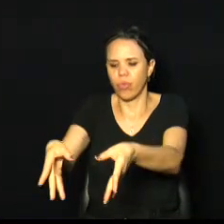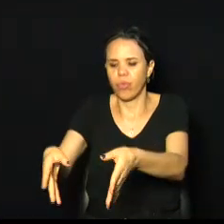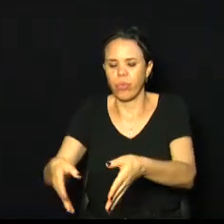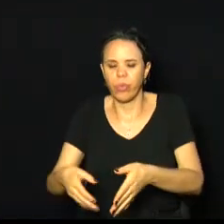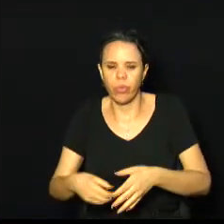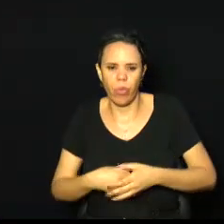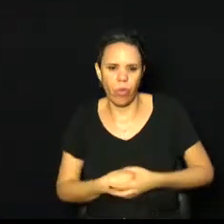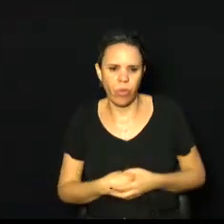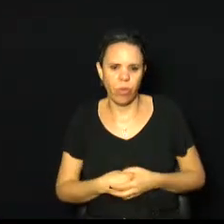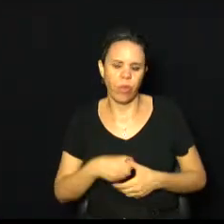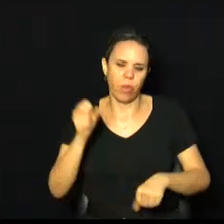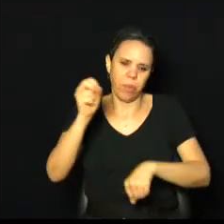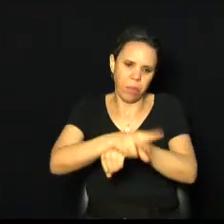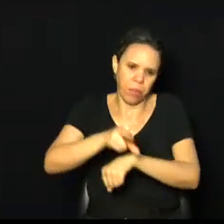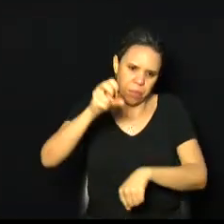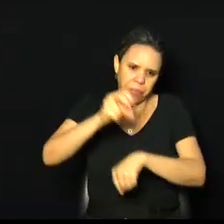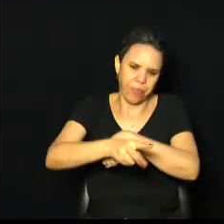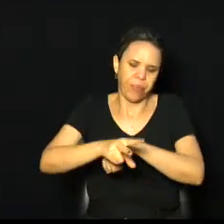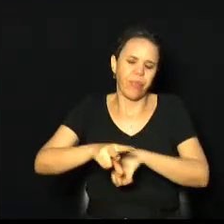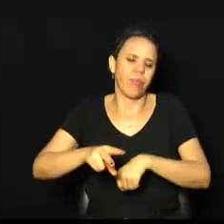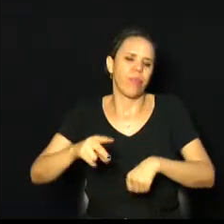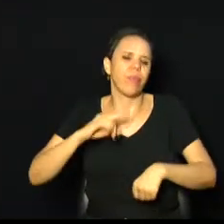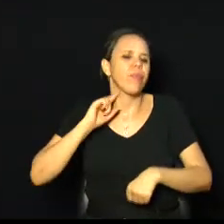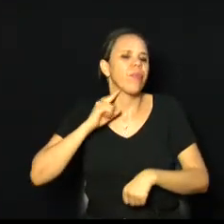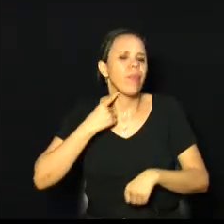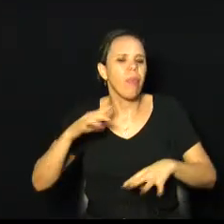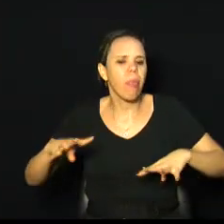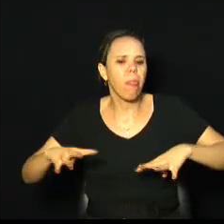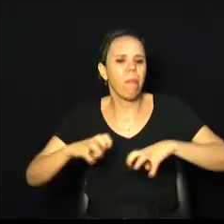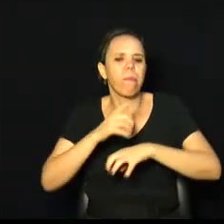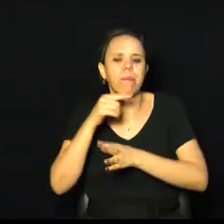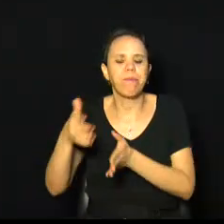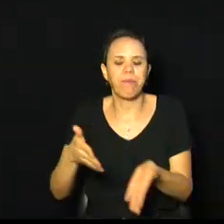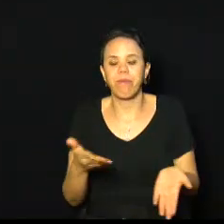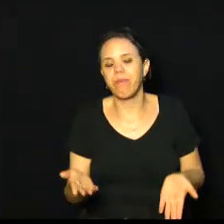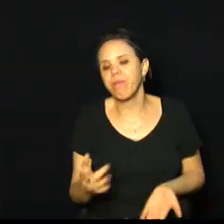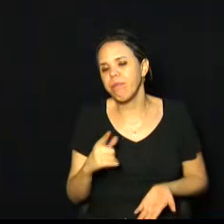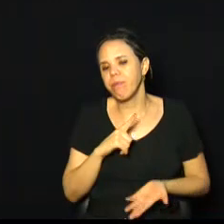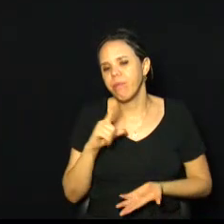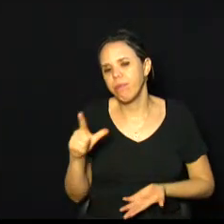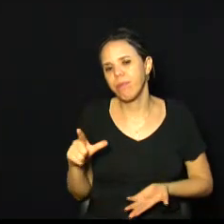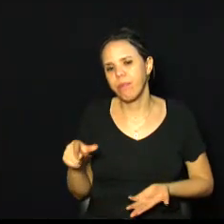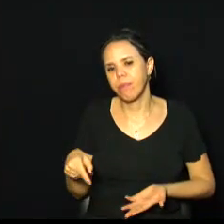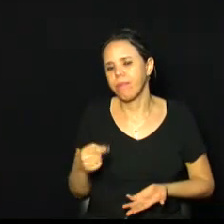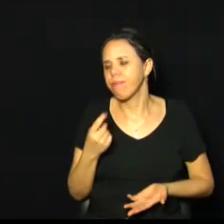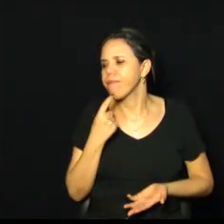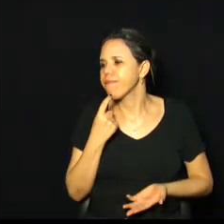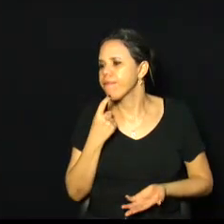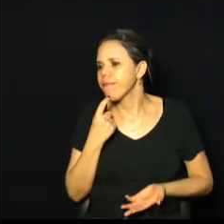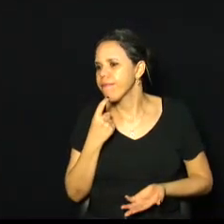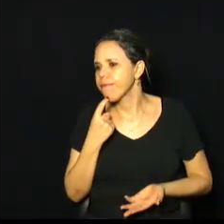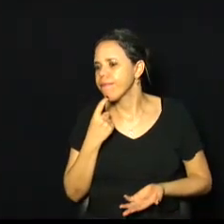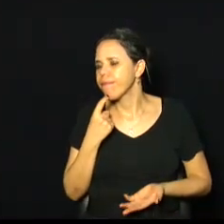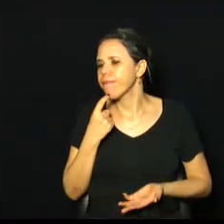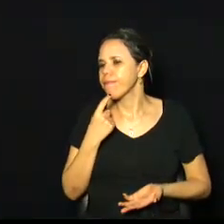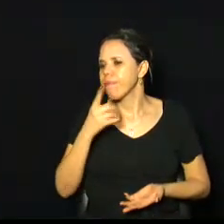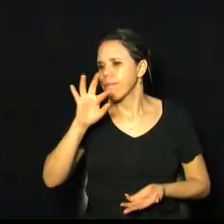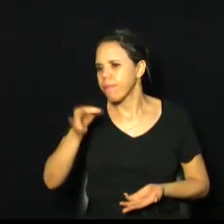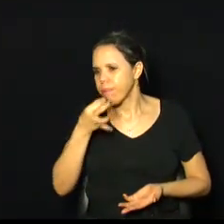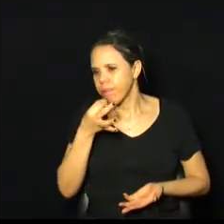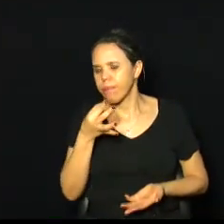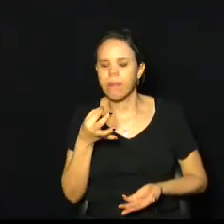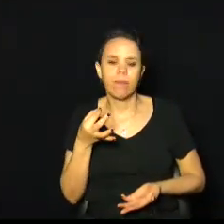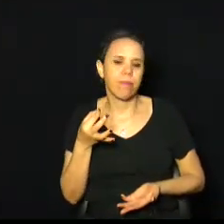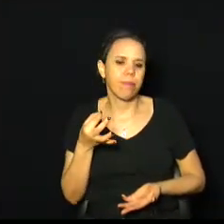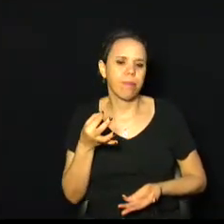Então, contamina mais os rios ainda, né? Então, nós temos a região de Campinas, a região de Jundiaí